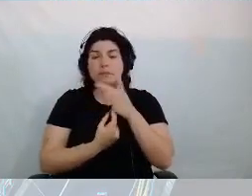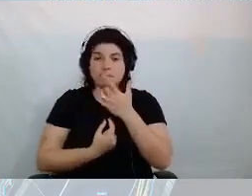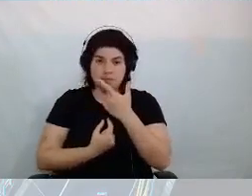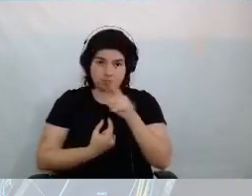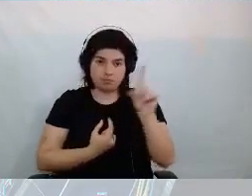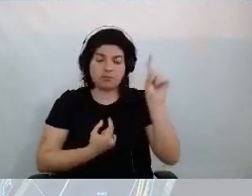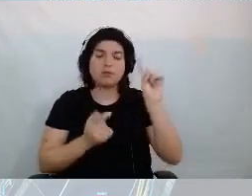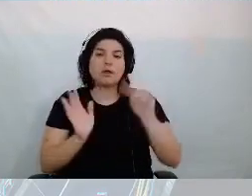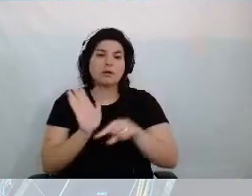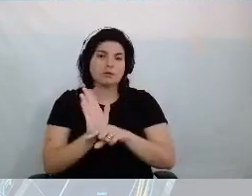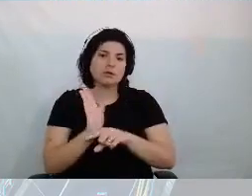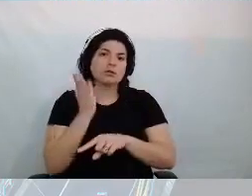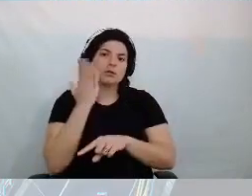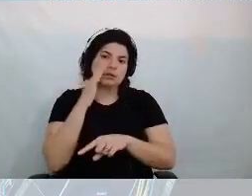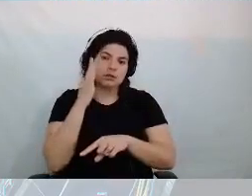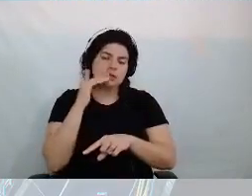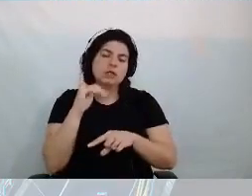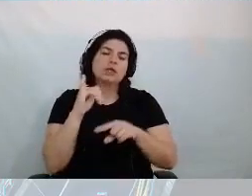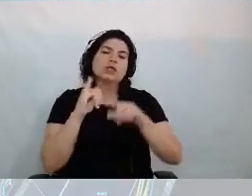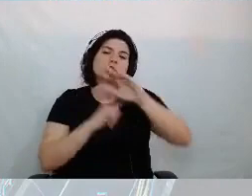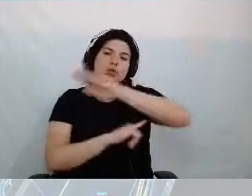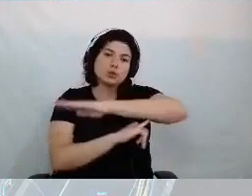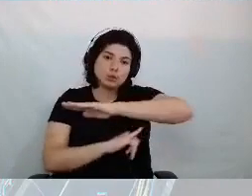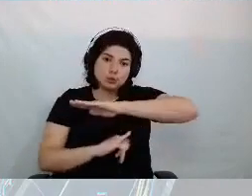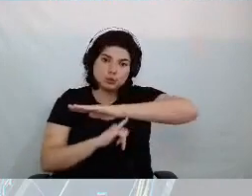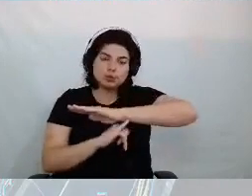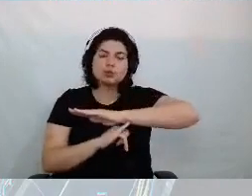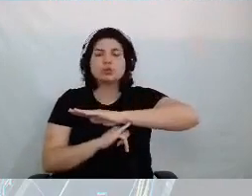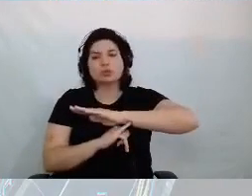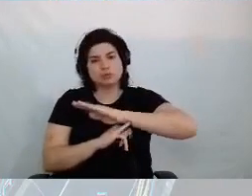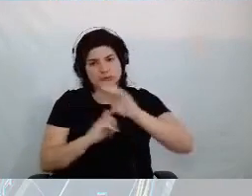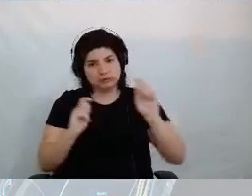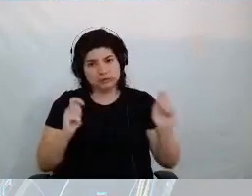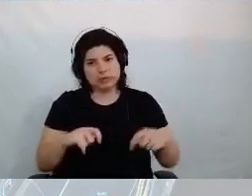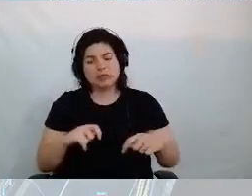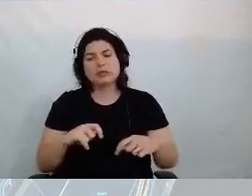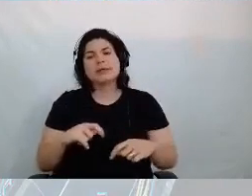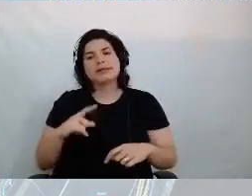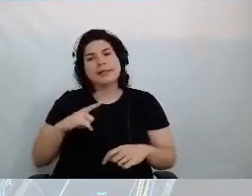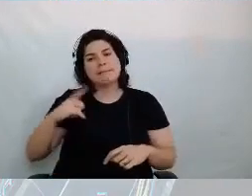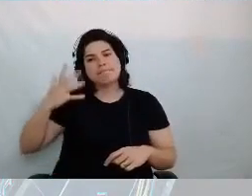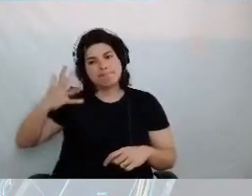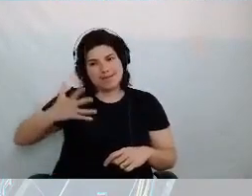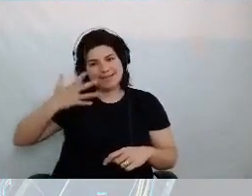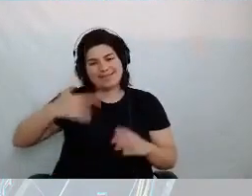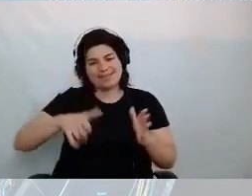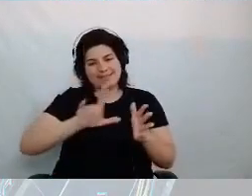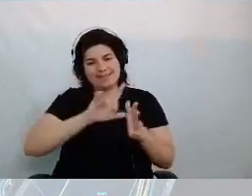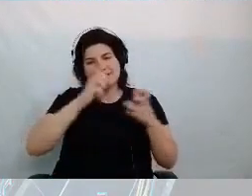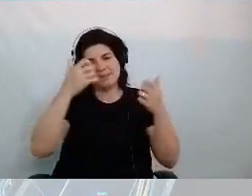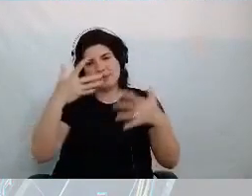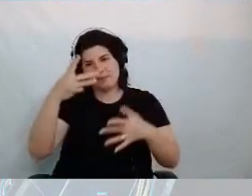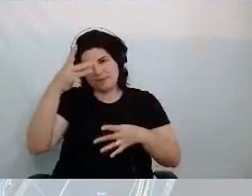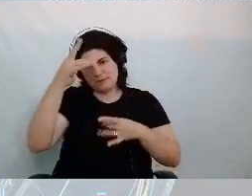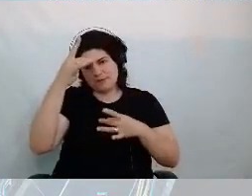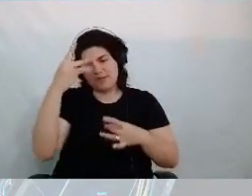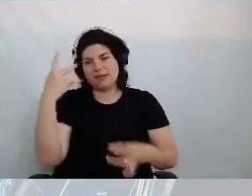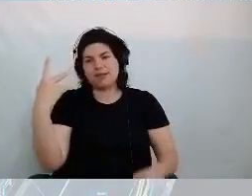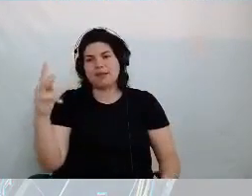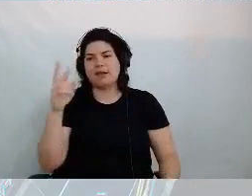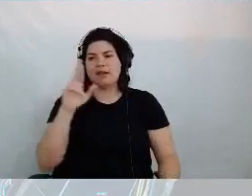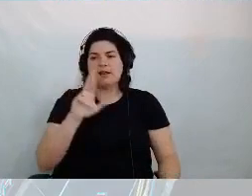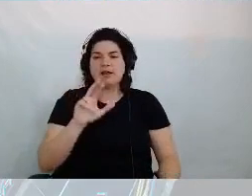definir melhor a infraestrutura. Então, teve até uma palestra de performance anteriormente do Rafael, o Rafael